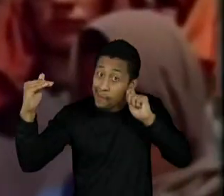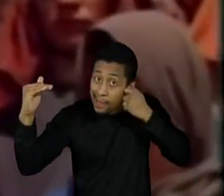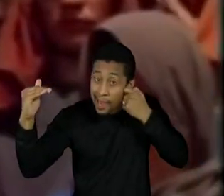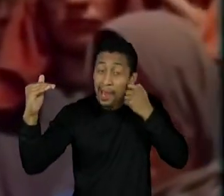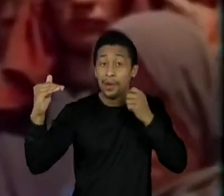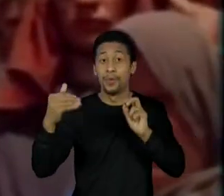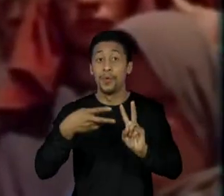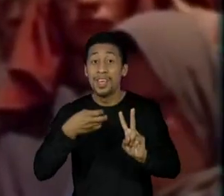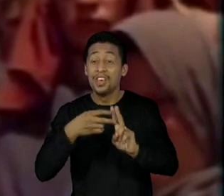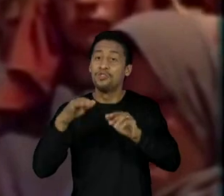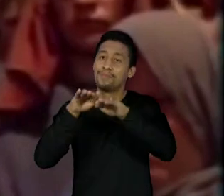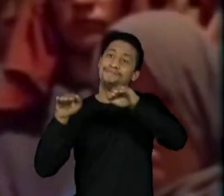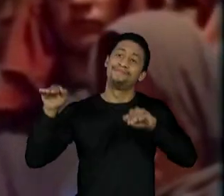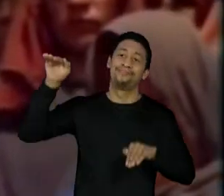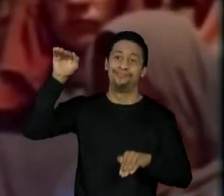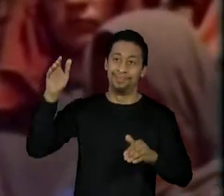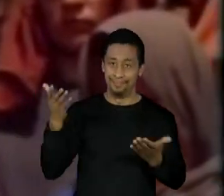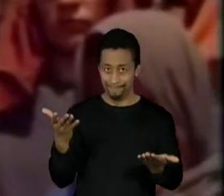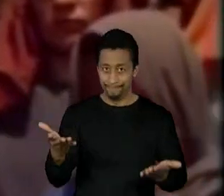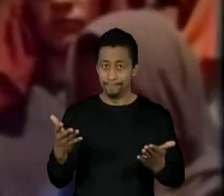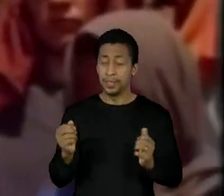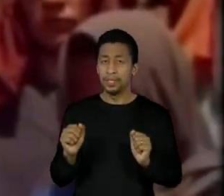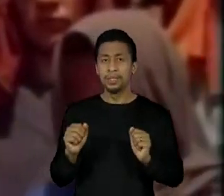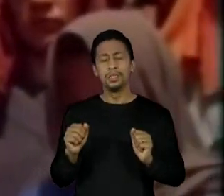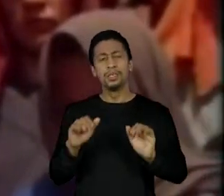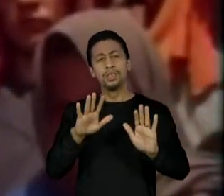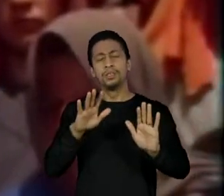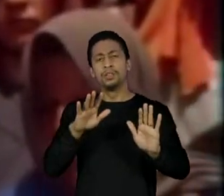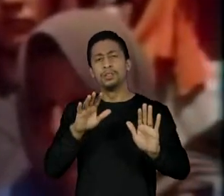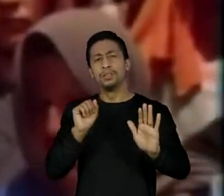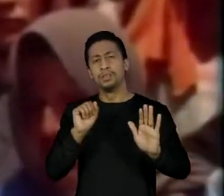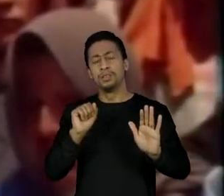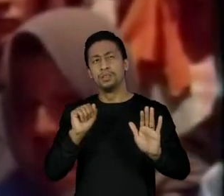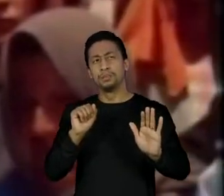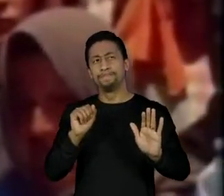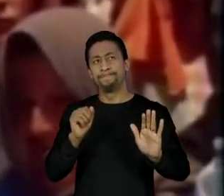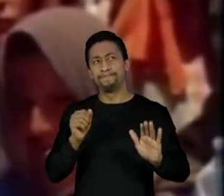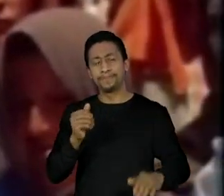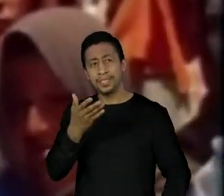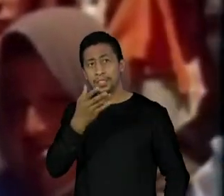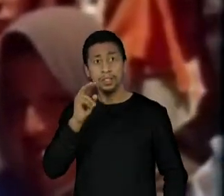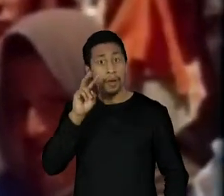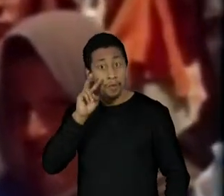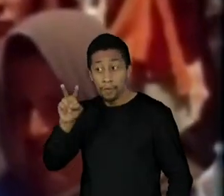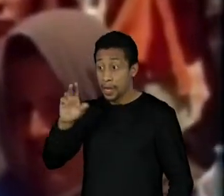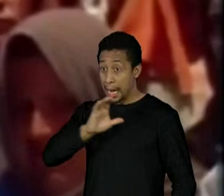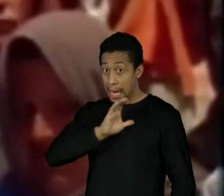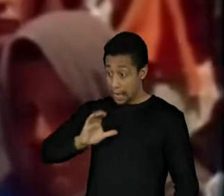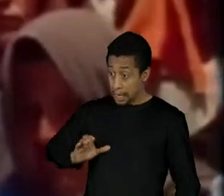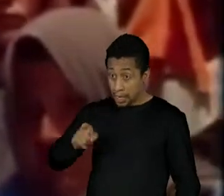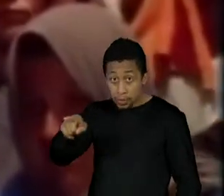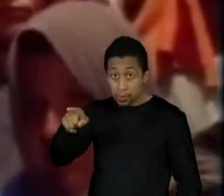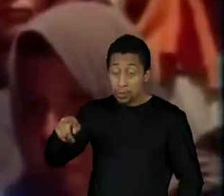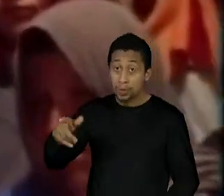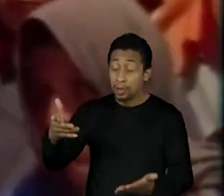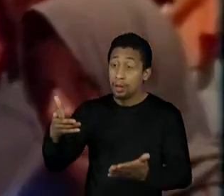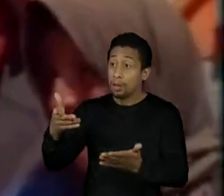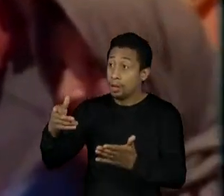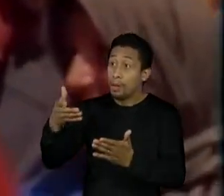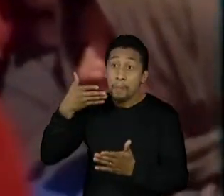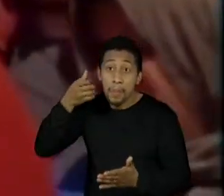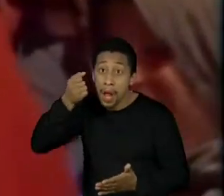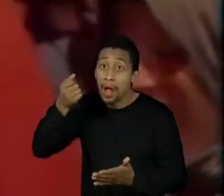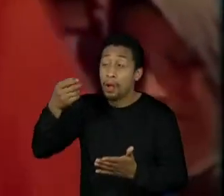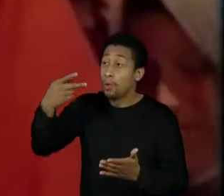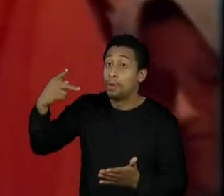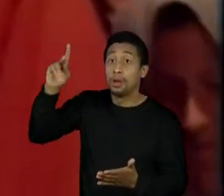nós reiteradamente encaramos, né, o Cristo como um Cristo europeu, primeiro, a gente